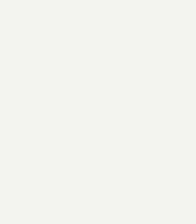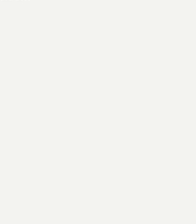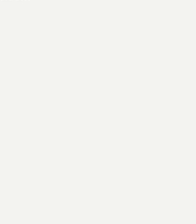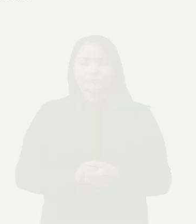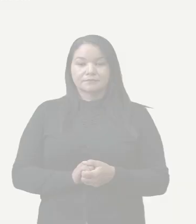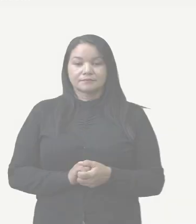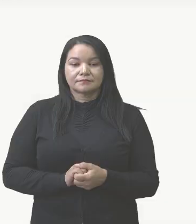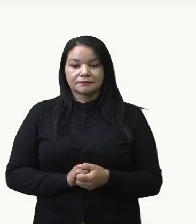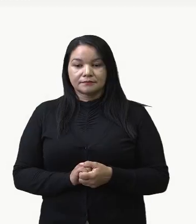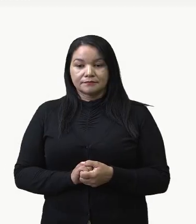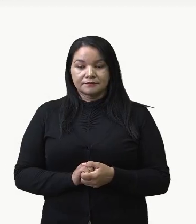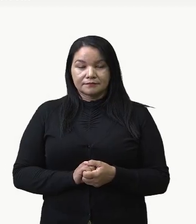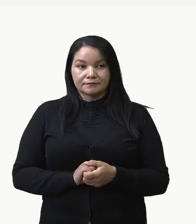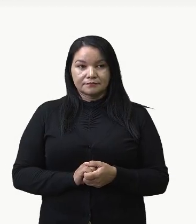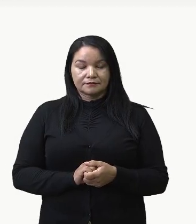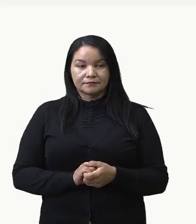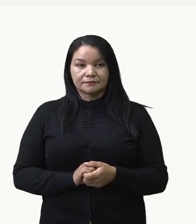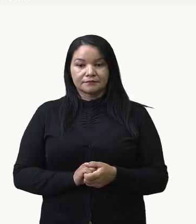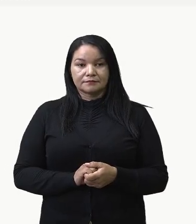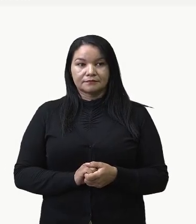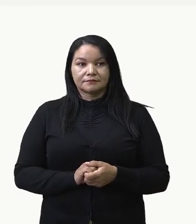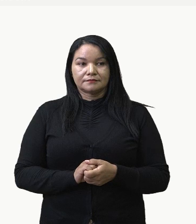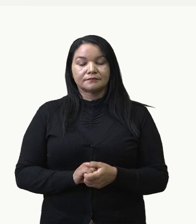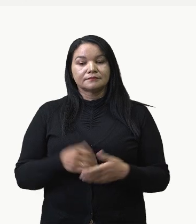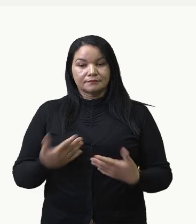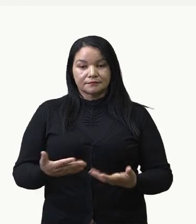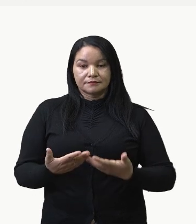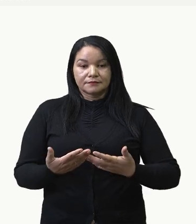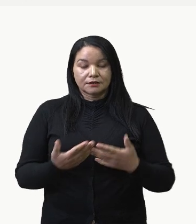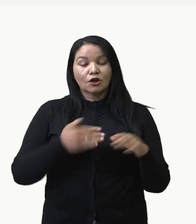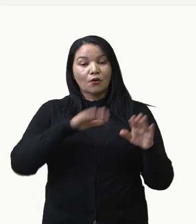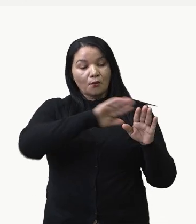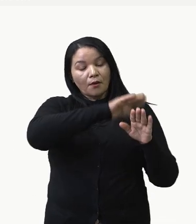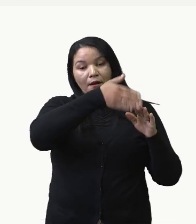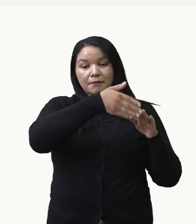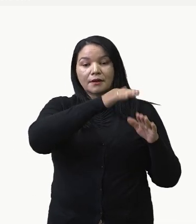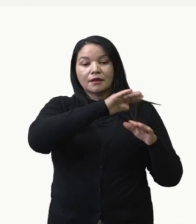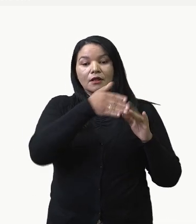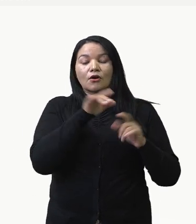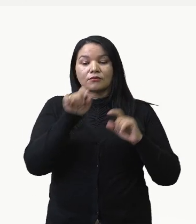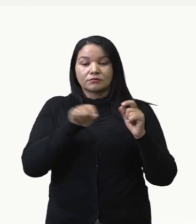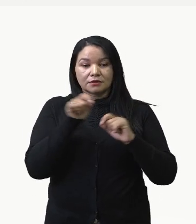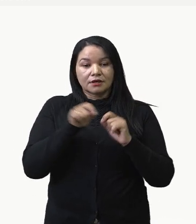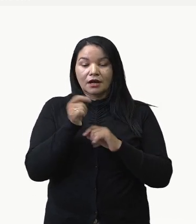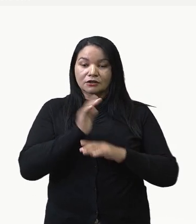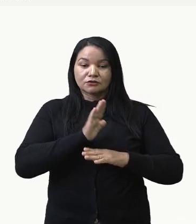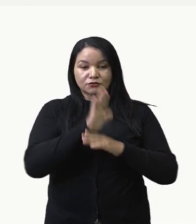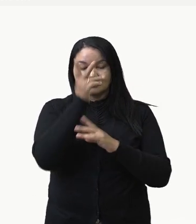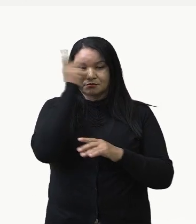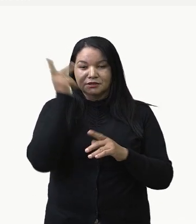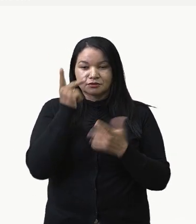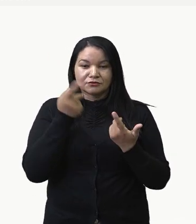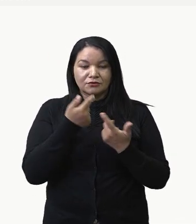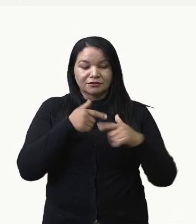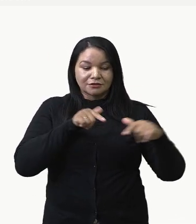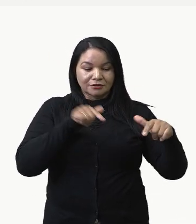para o o o seres humanos que vivem em determinada comunidade Aldeia né é o leite a pele o